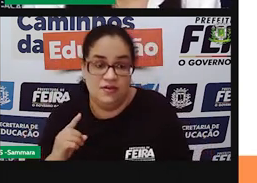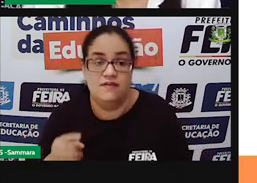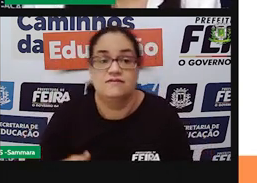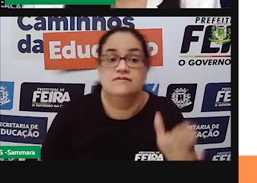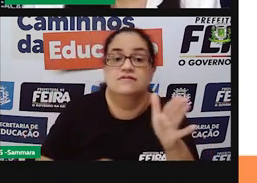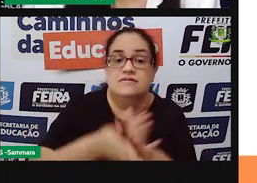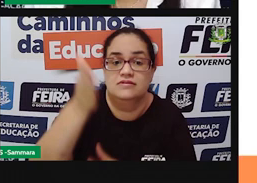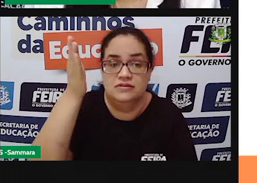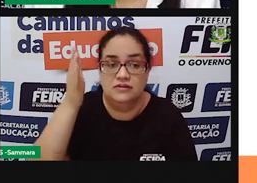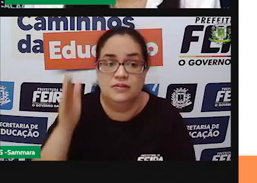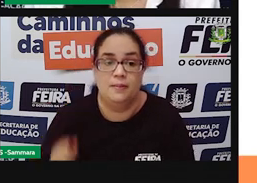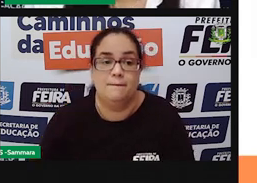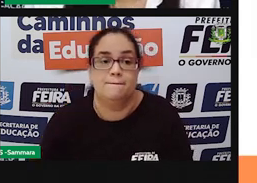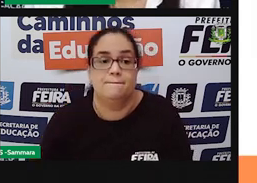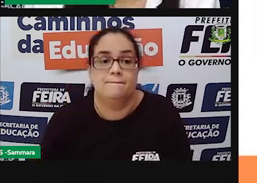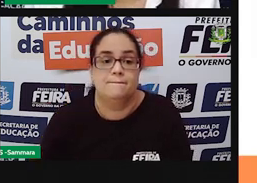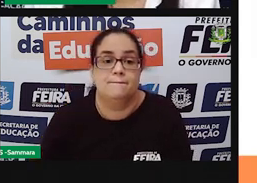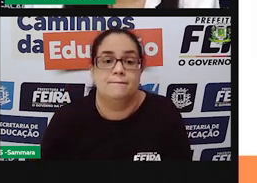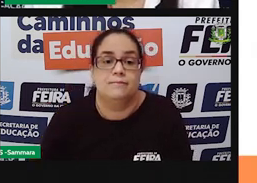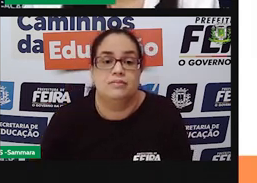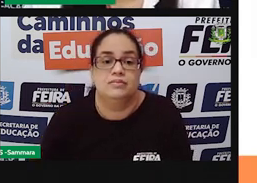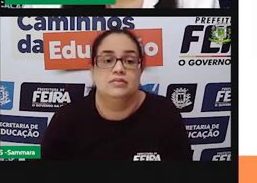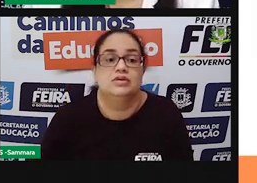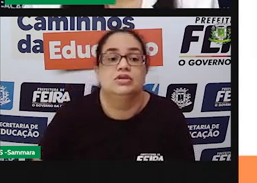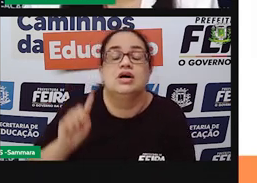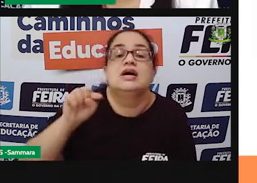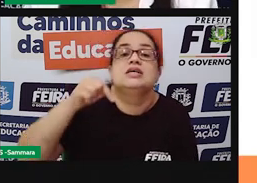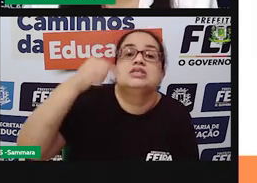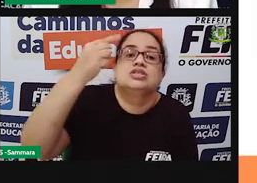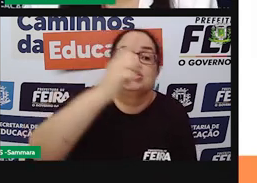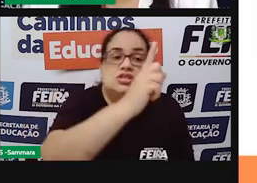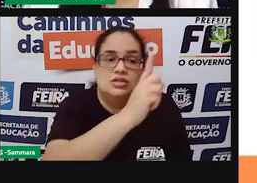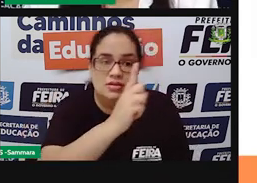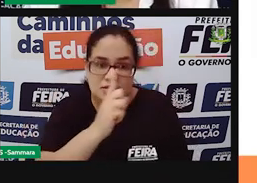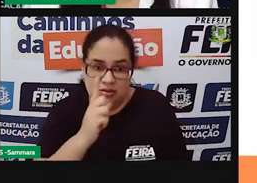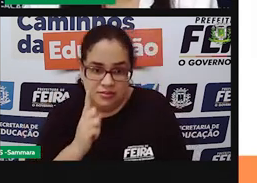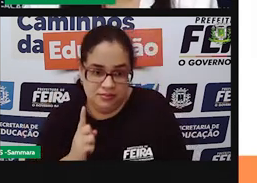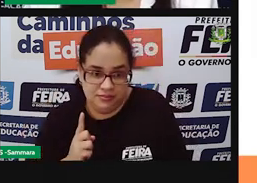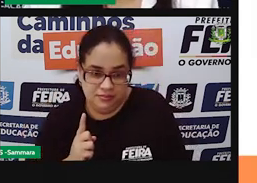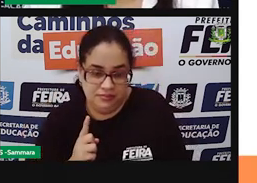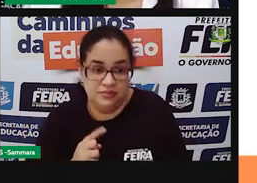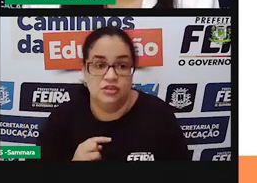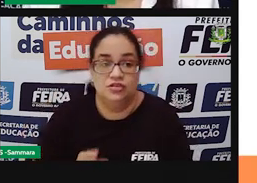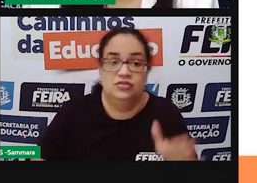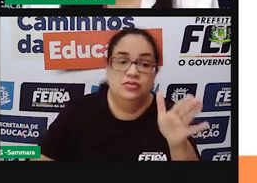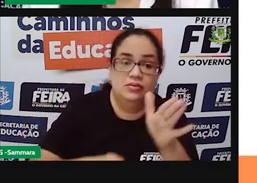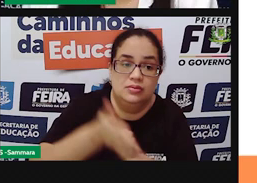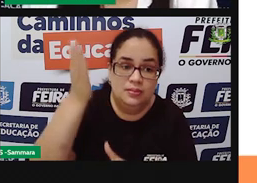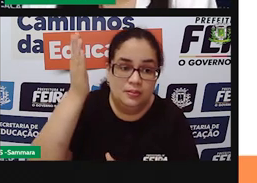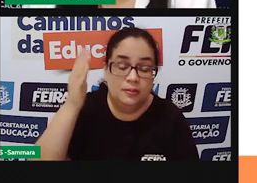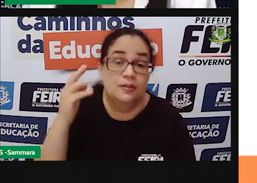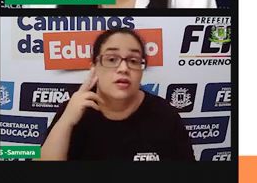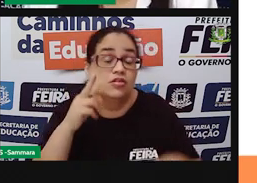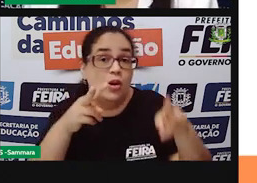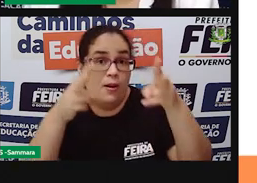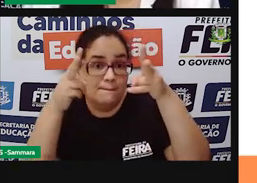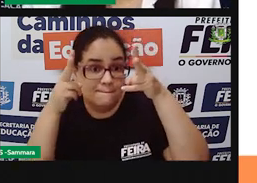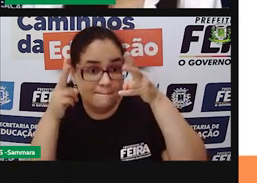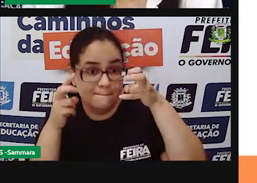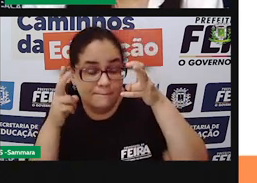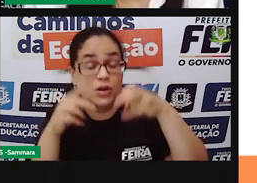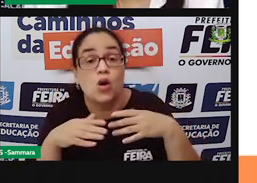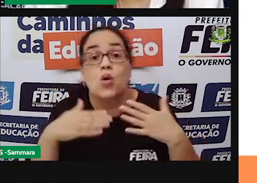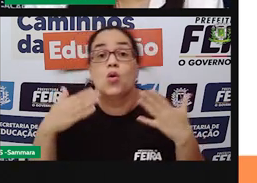viagem. Aqui já aparece, amanhã os meus pais chegarão de viagem. Então, a gente observa,